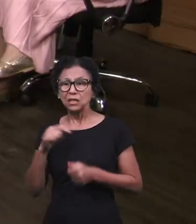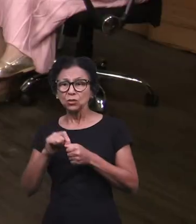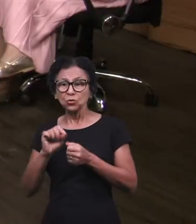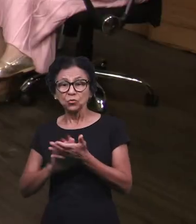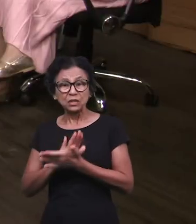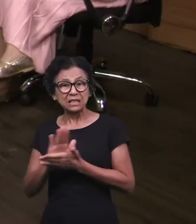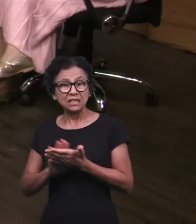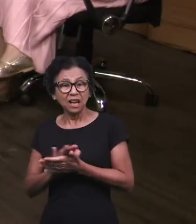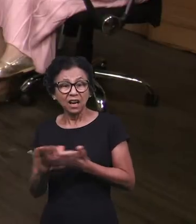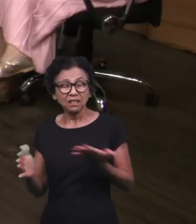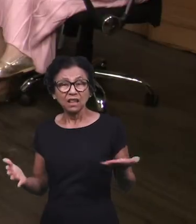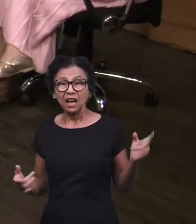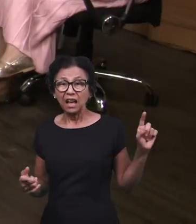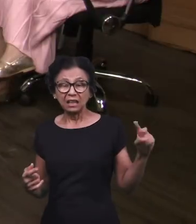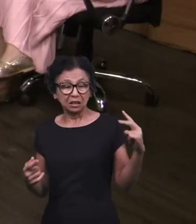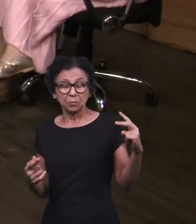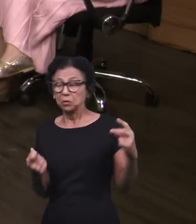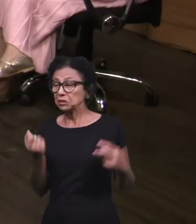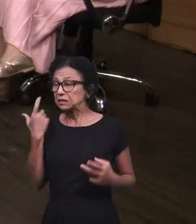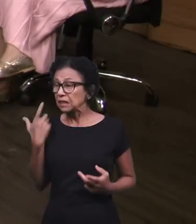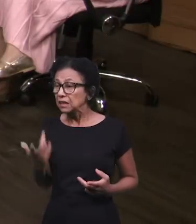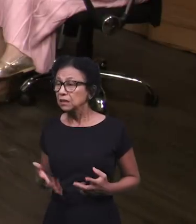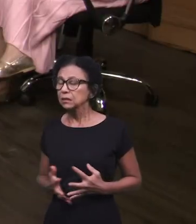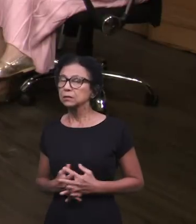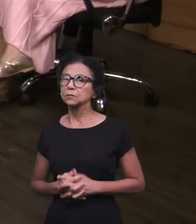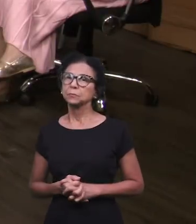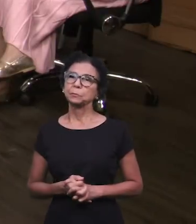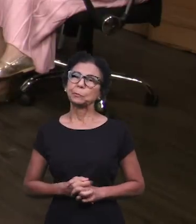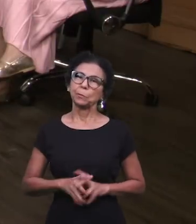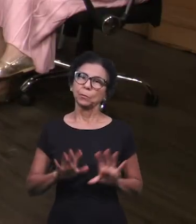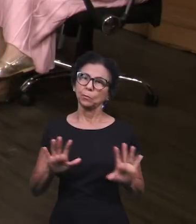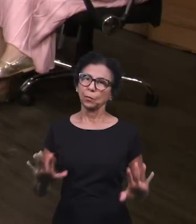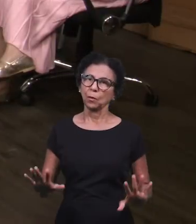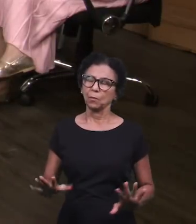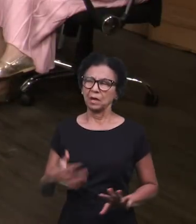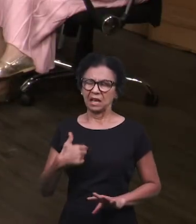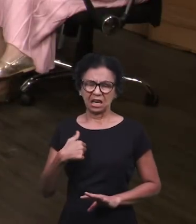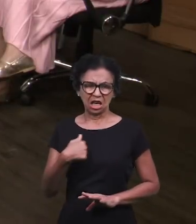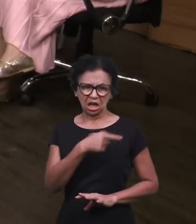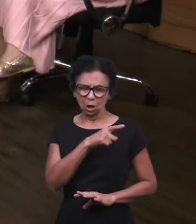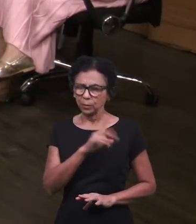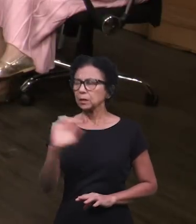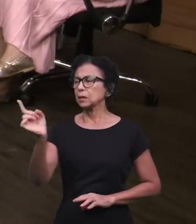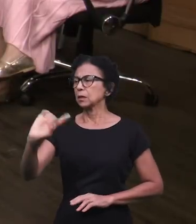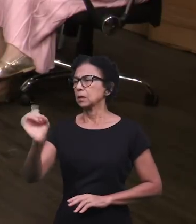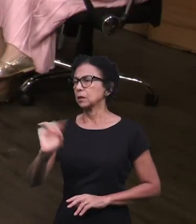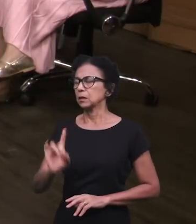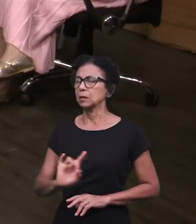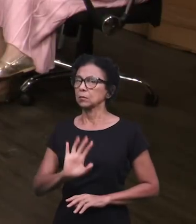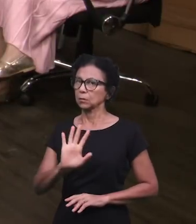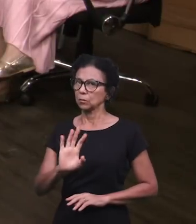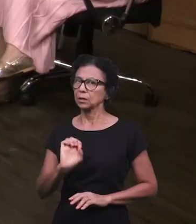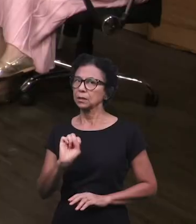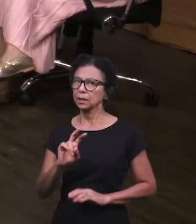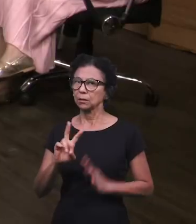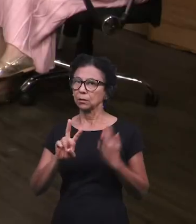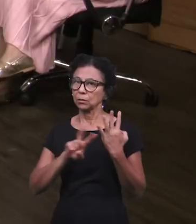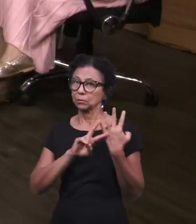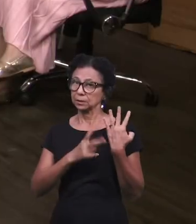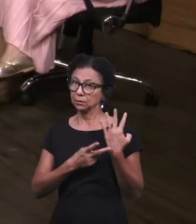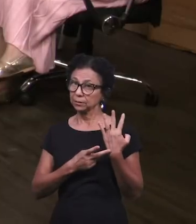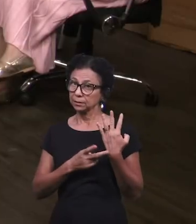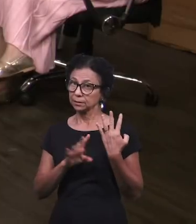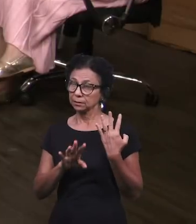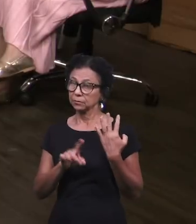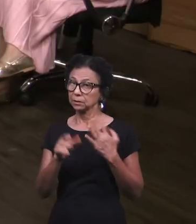consigo. Muito bem. Agora, a partir de agora, a sua experiência é com o Senhor. Você vai orar ao Senhor por esse motivo.